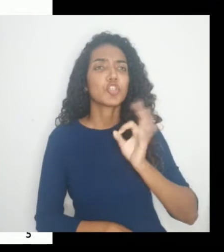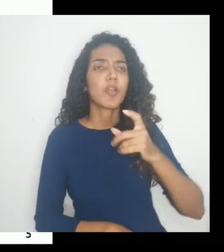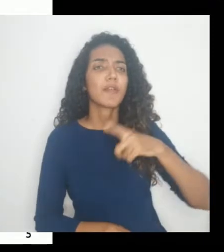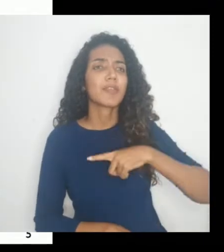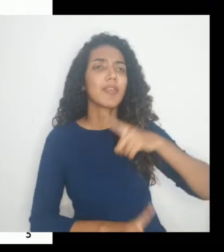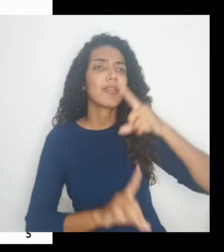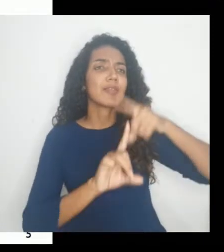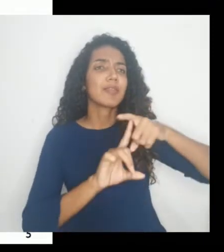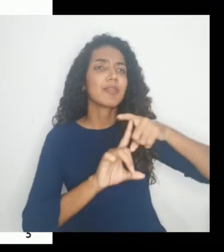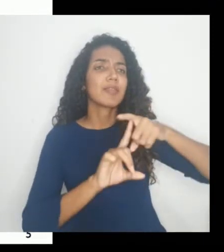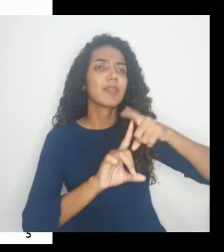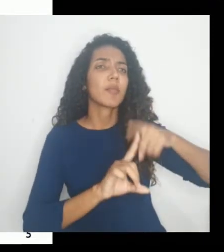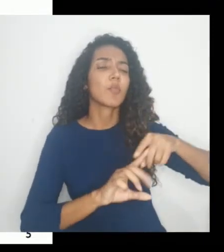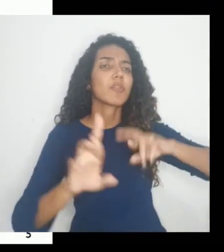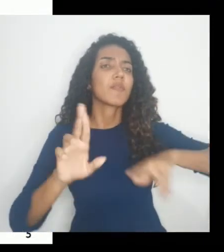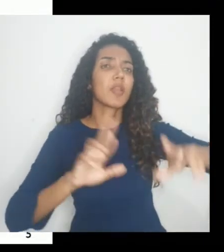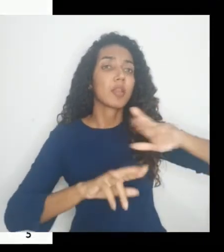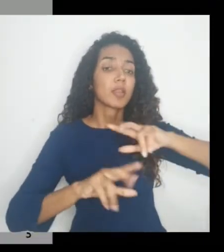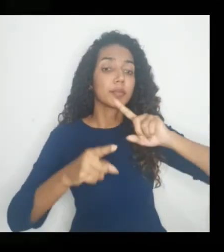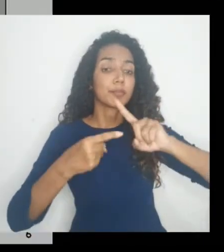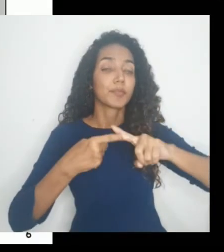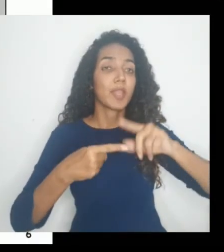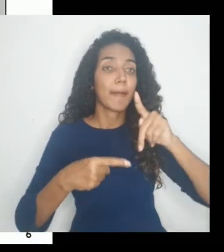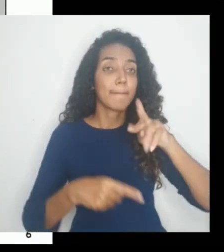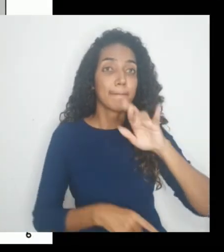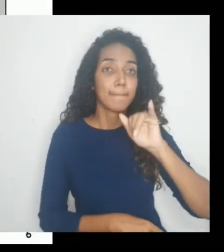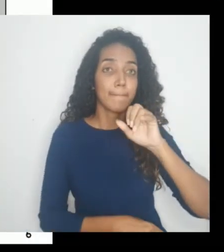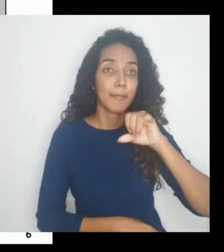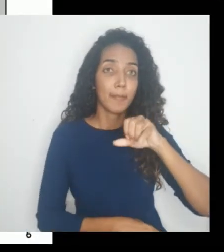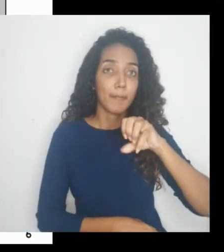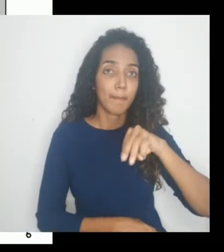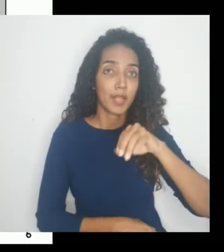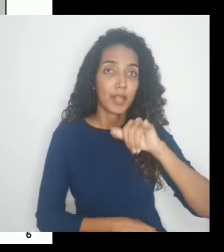são esses tipos que a gente já tem